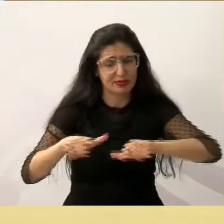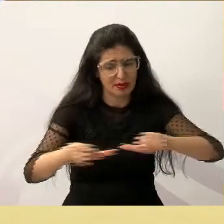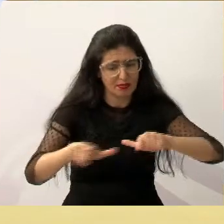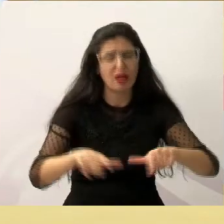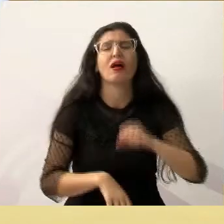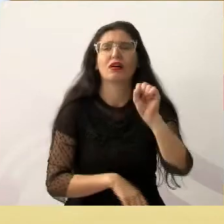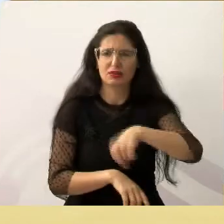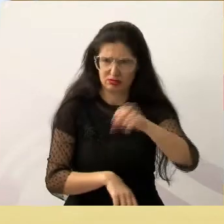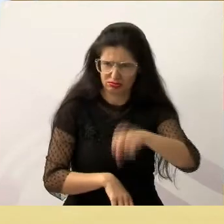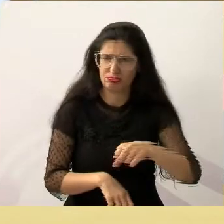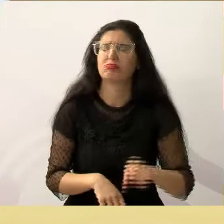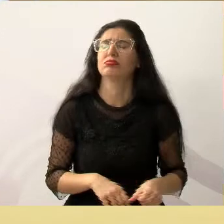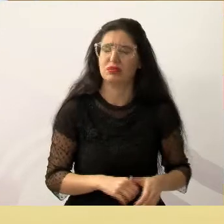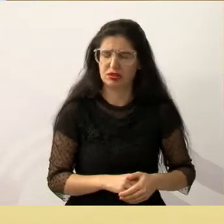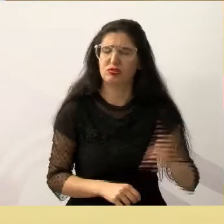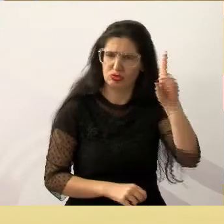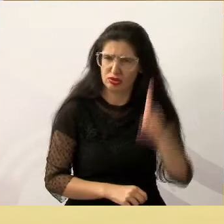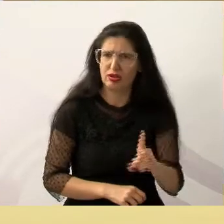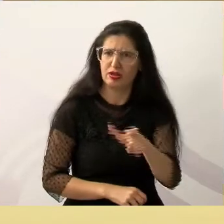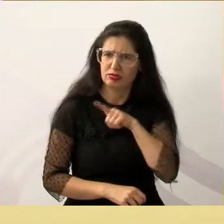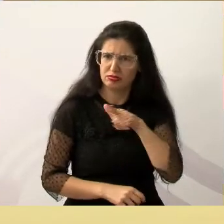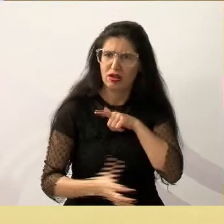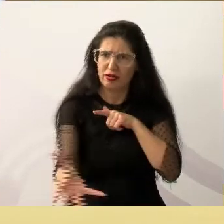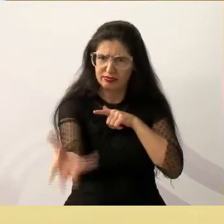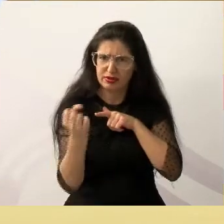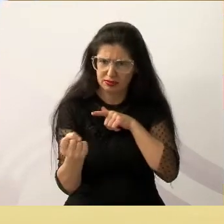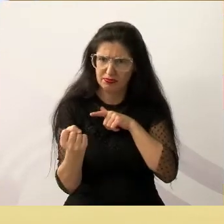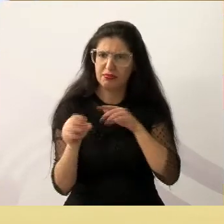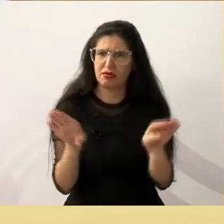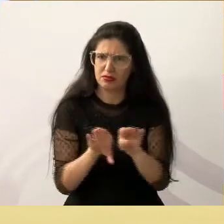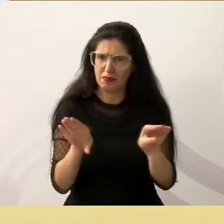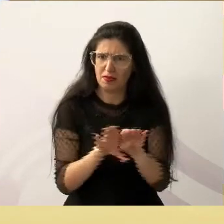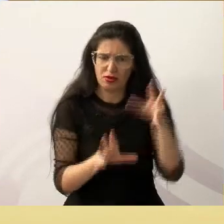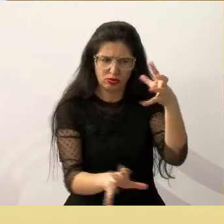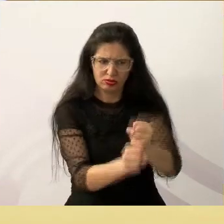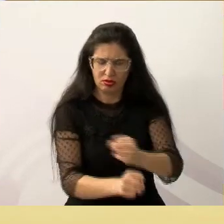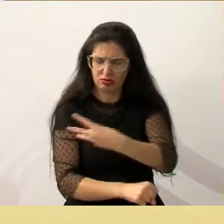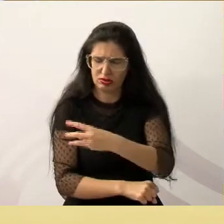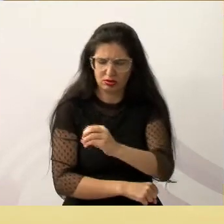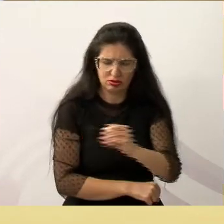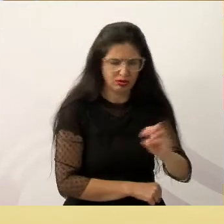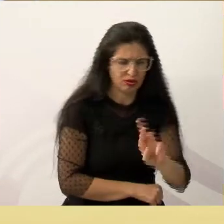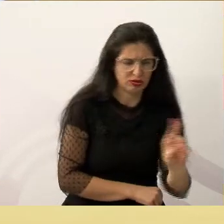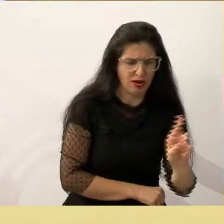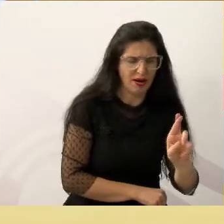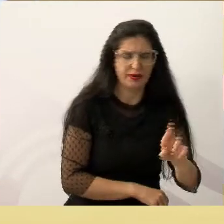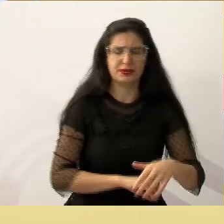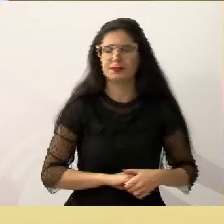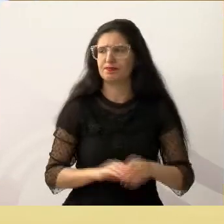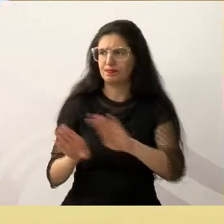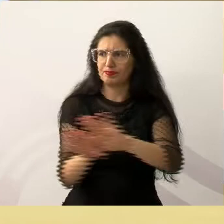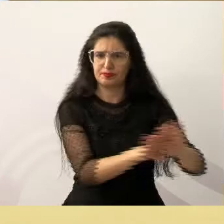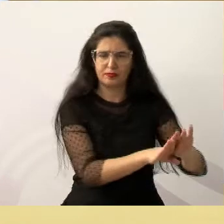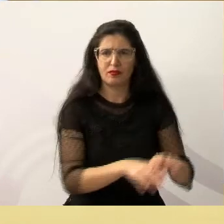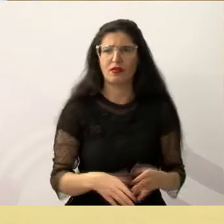dúvida nenhuma, vai favorecer. Mas a gente falamos aqui da postura do presidente,